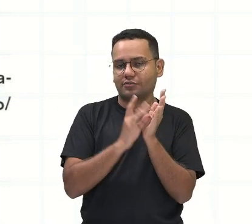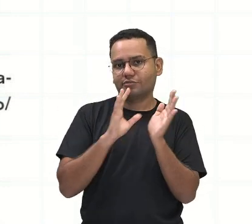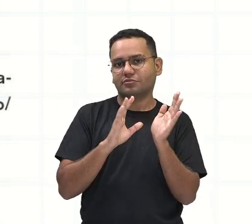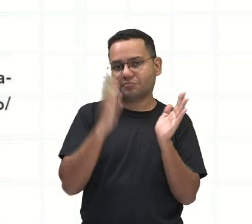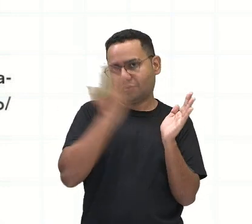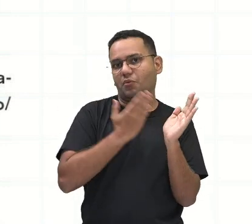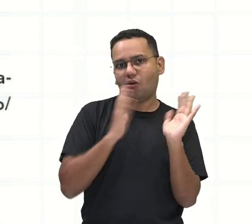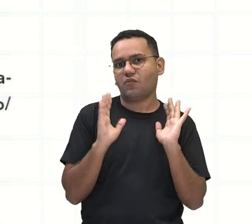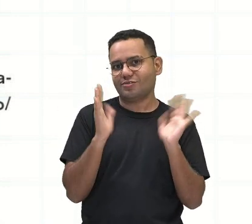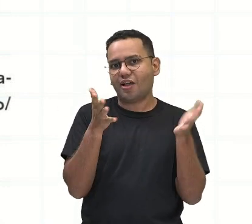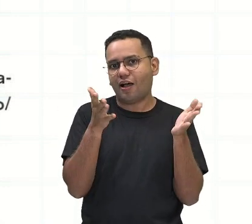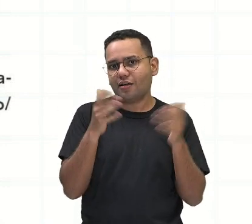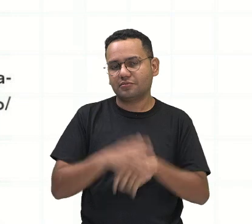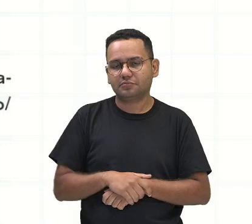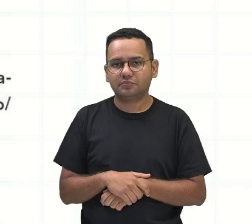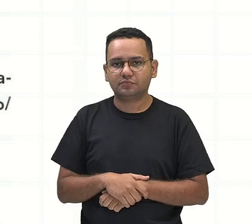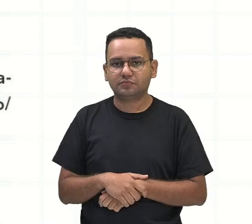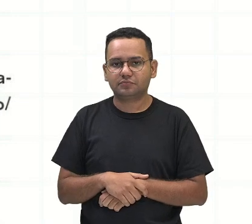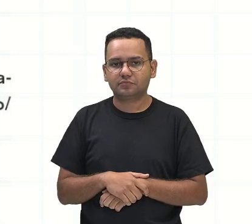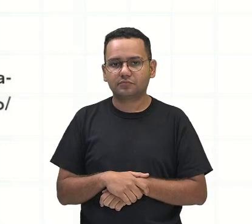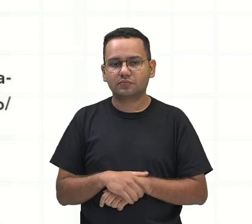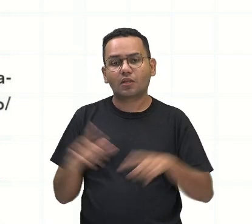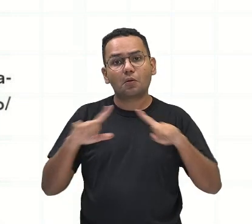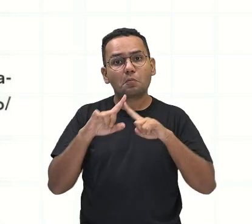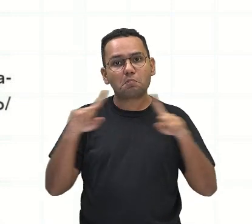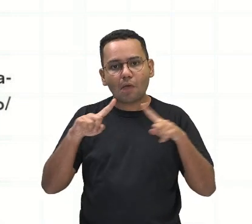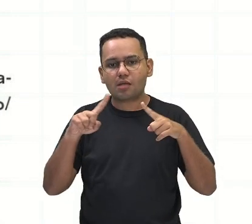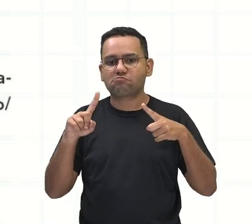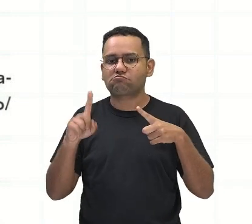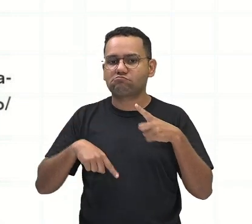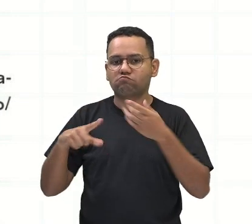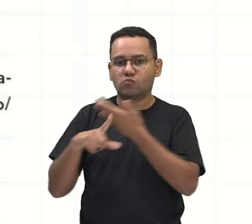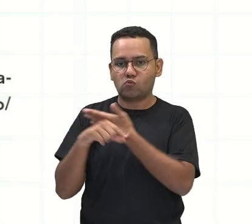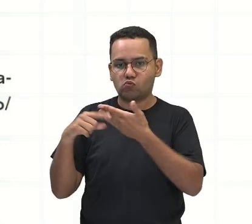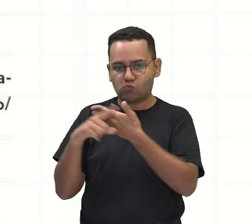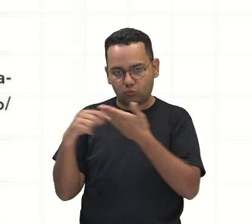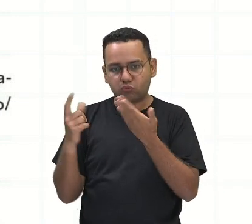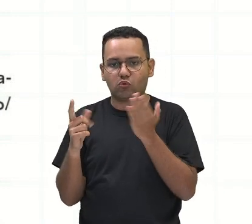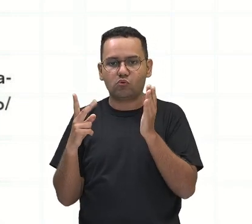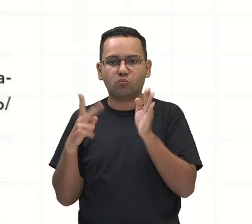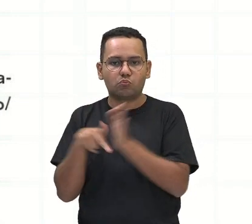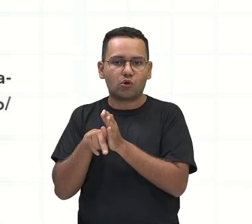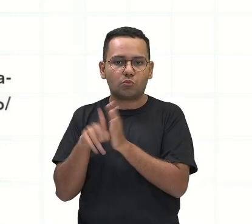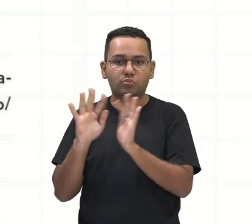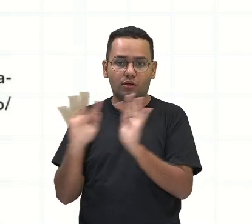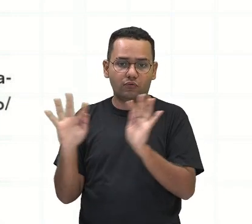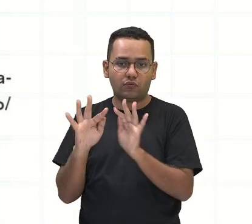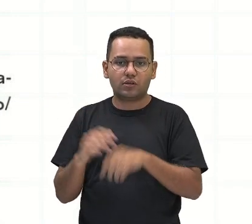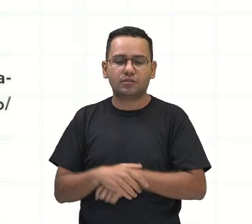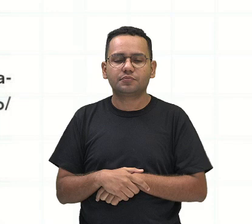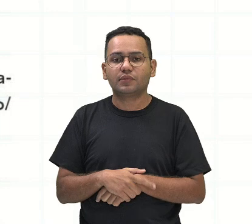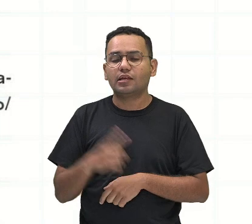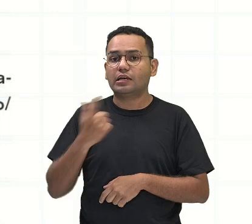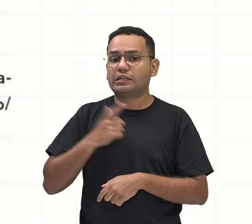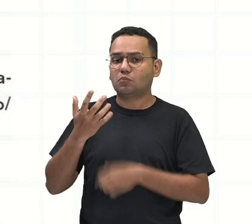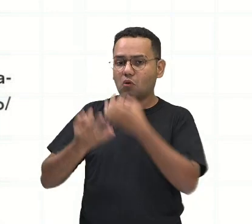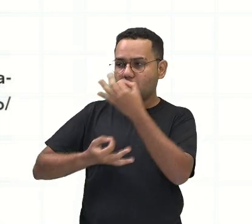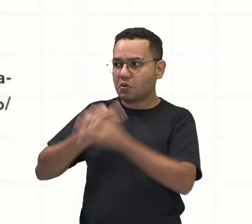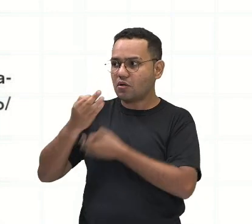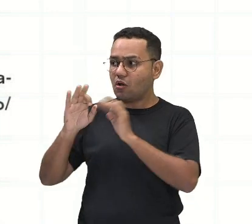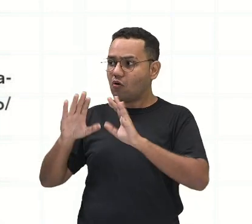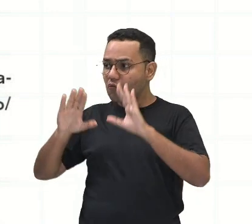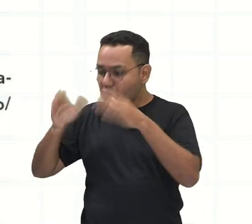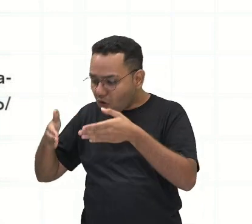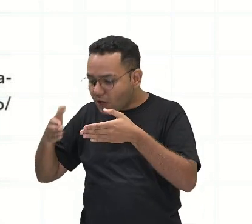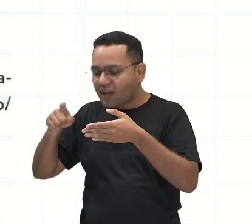tá? Mas aí o autor né, dessa frase tem uma opinião específica sobre